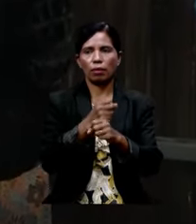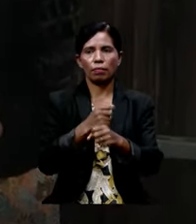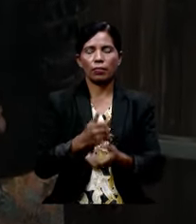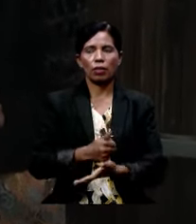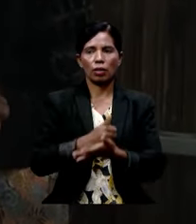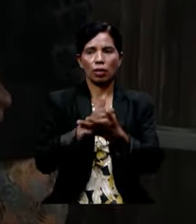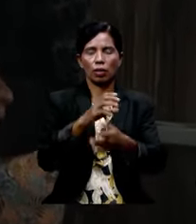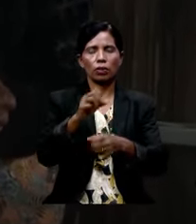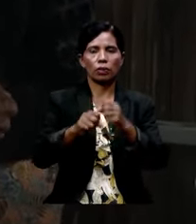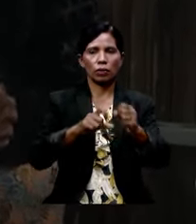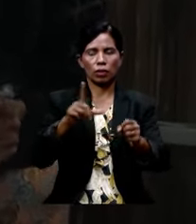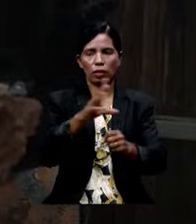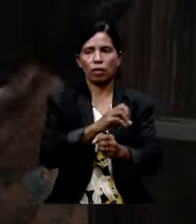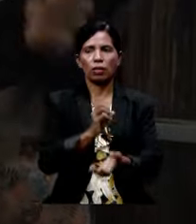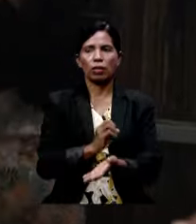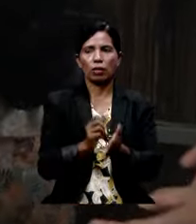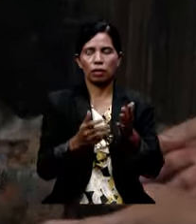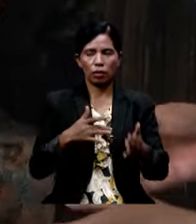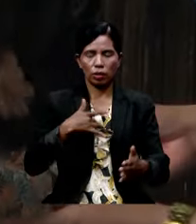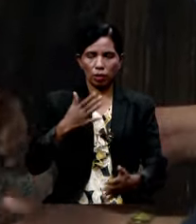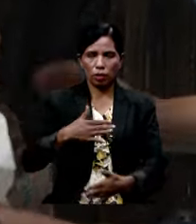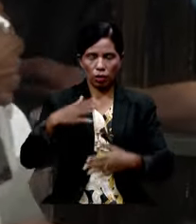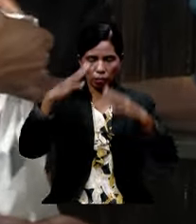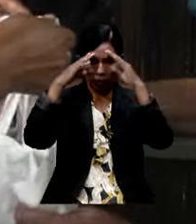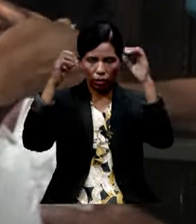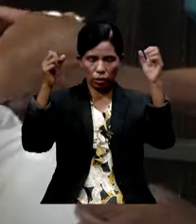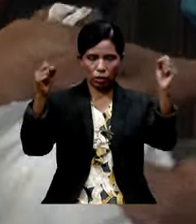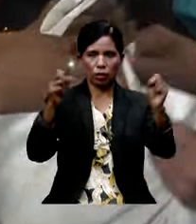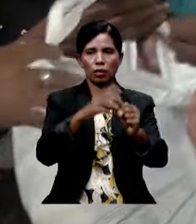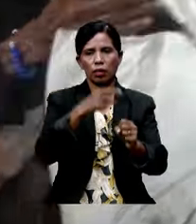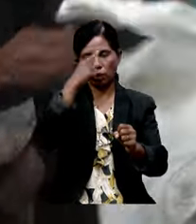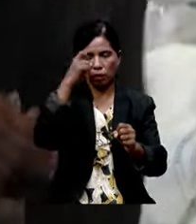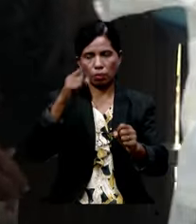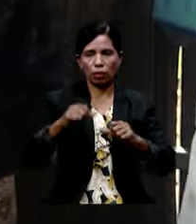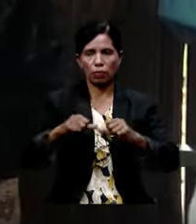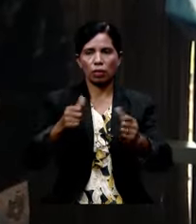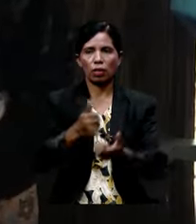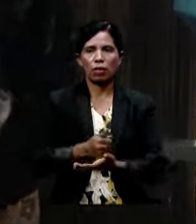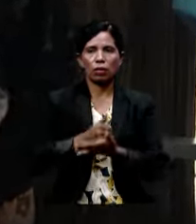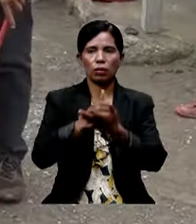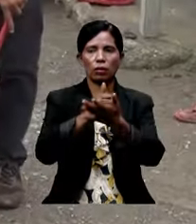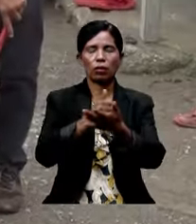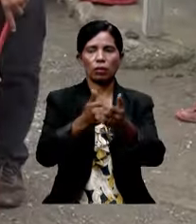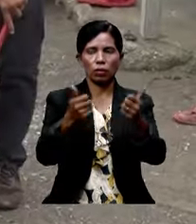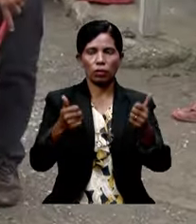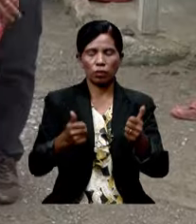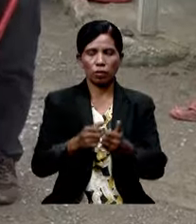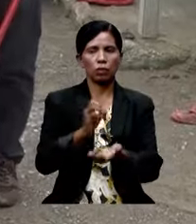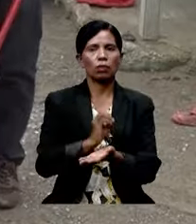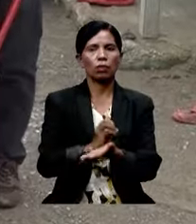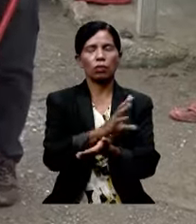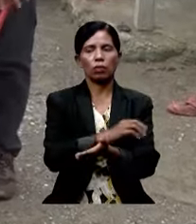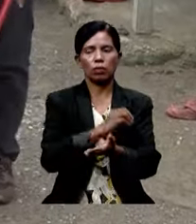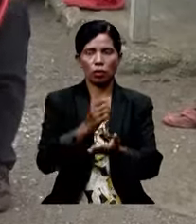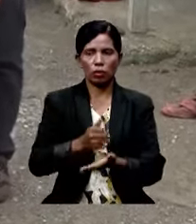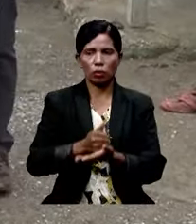ba assunto social Raiowa aprecia ba presidência da República, tamba continua fo apoio ba autoridade Raiowa, onde